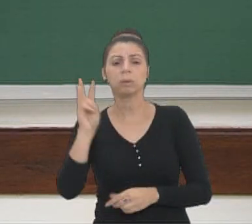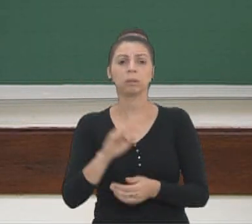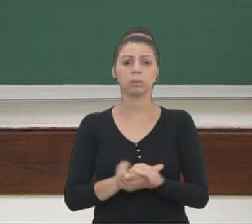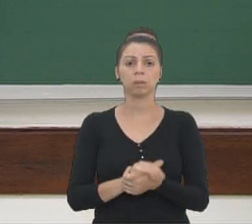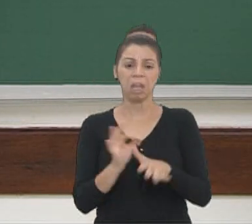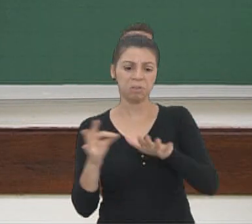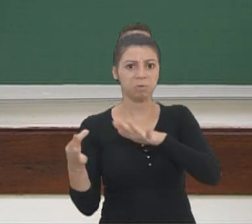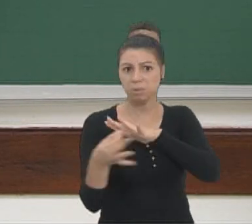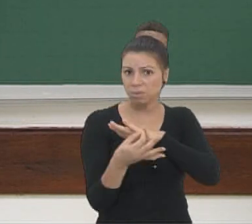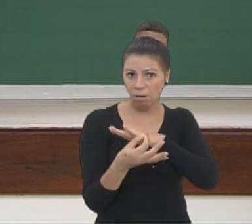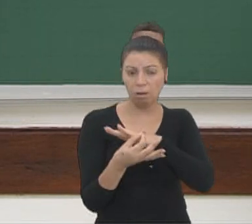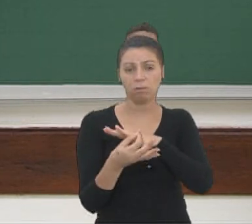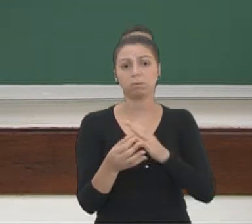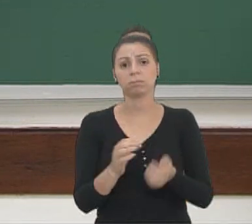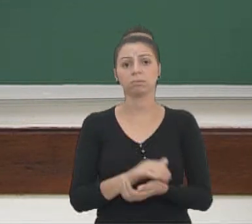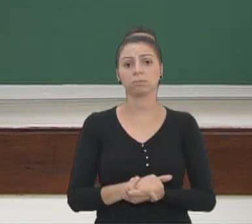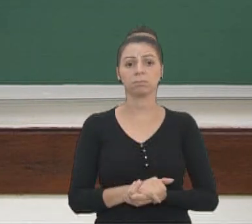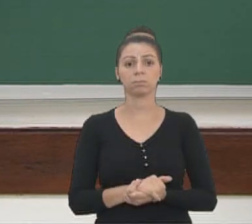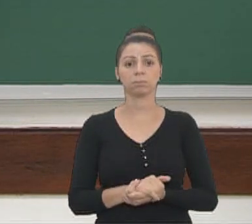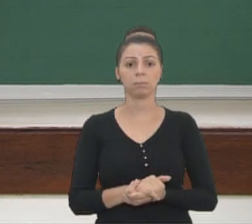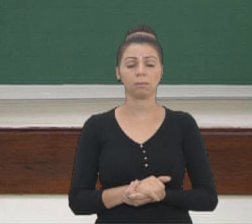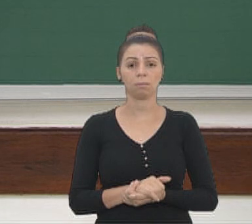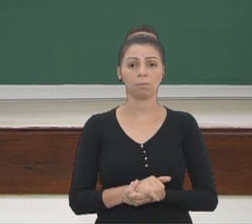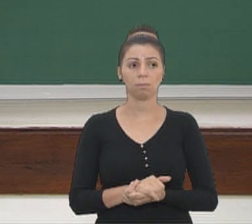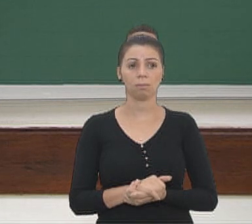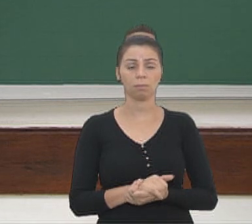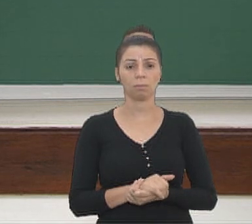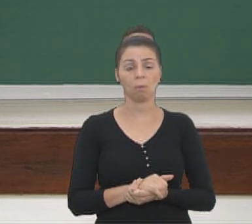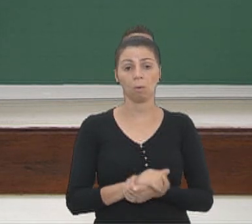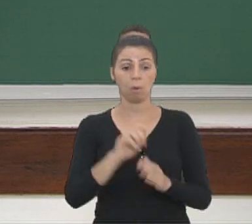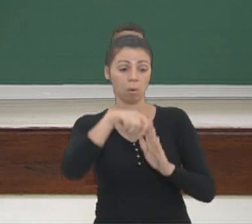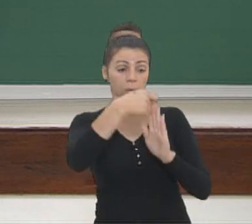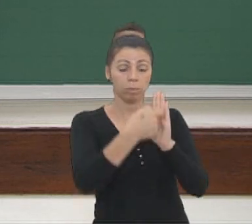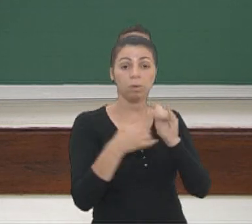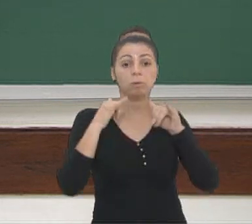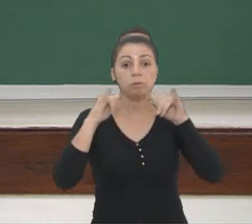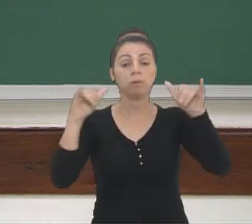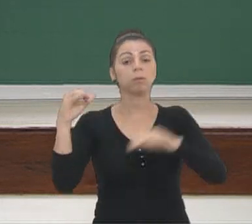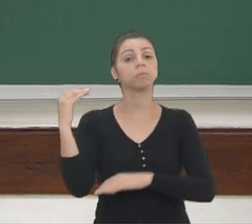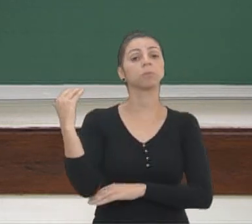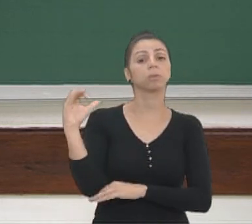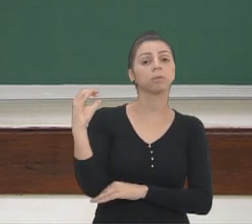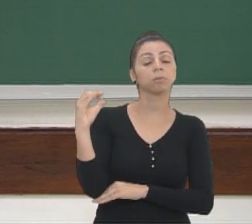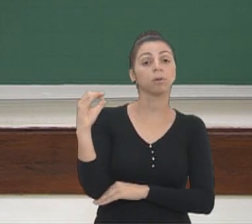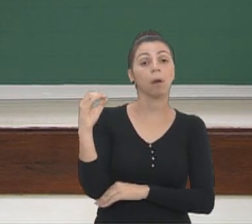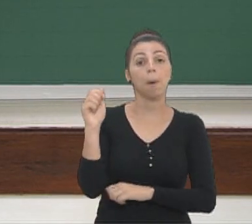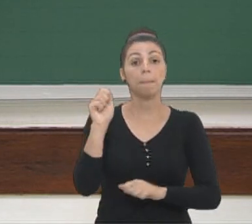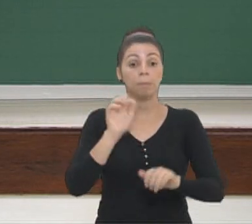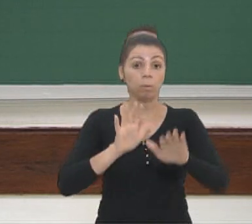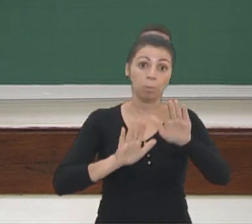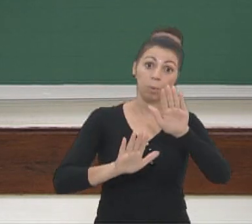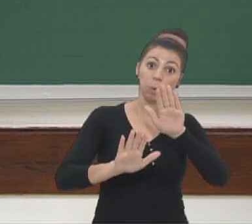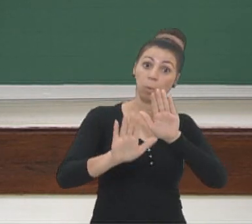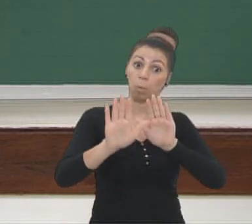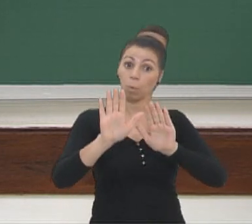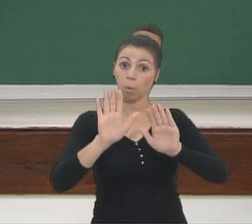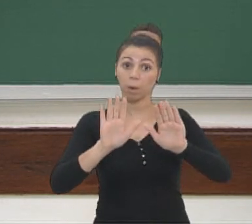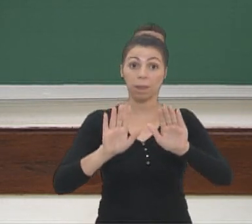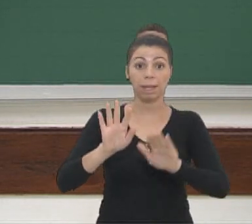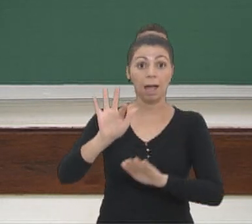um lugar. Sabendo, a gente entende que um texto de divulgação científica, a gente tem que cuidar muito com a fonte, não é